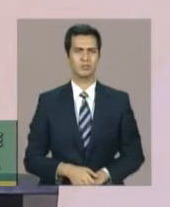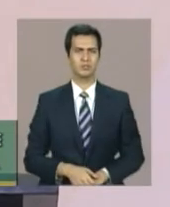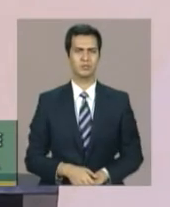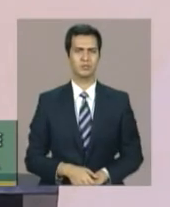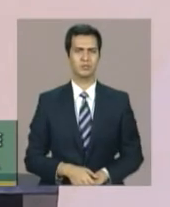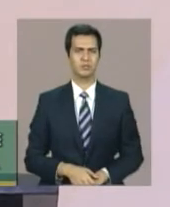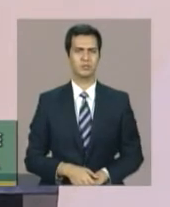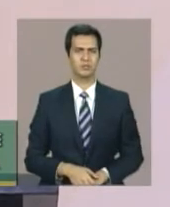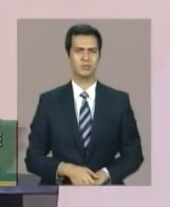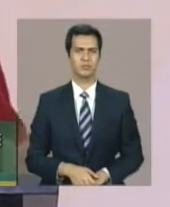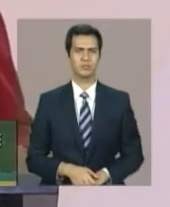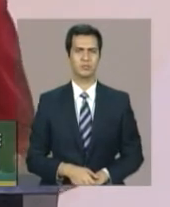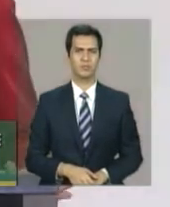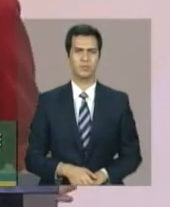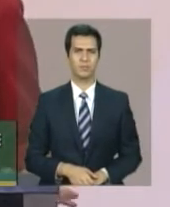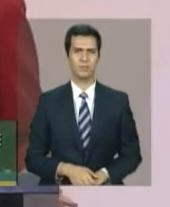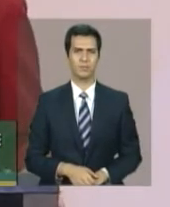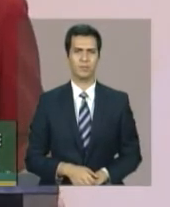Na verdade,